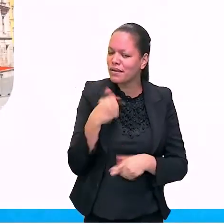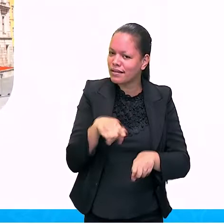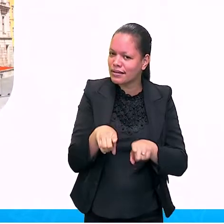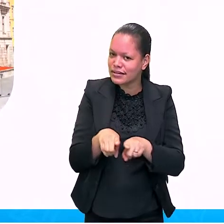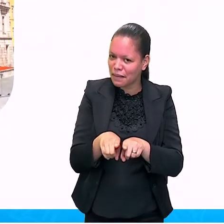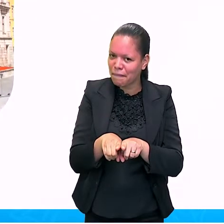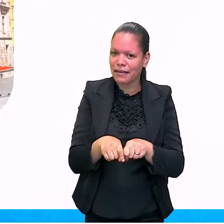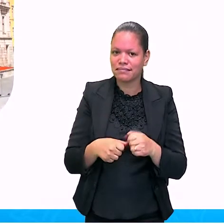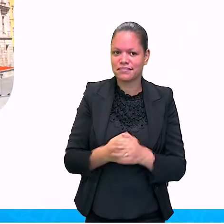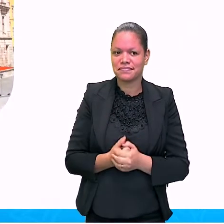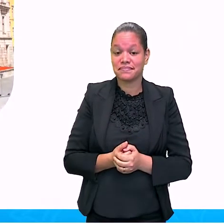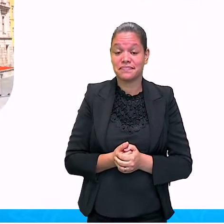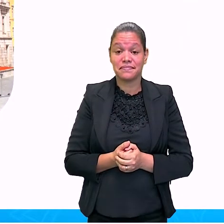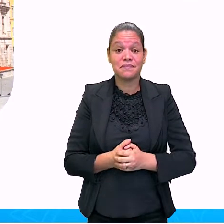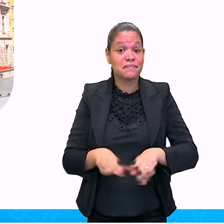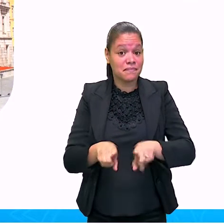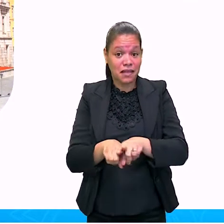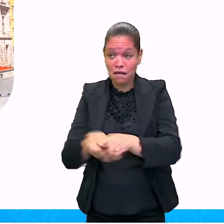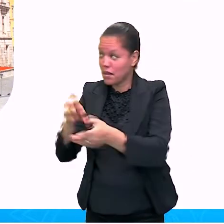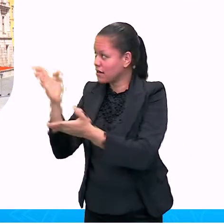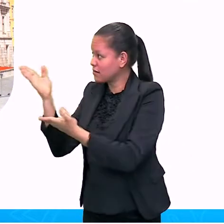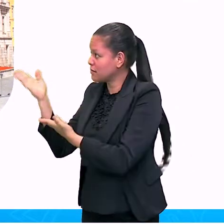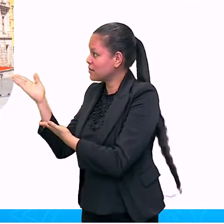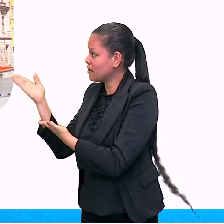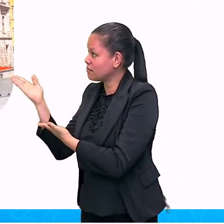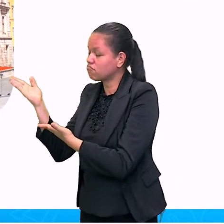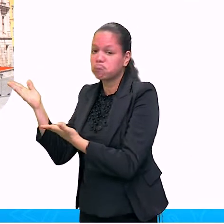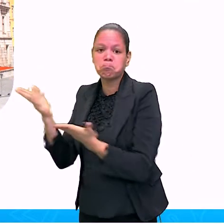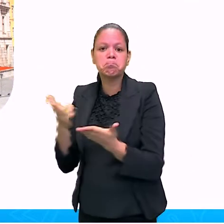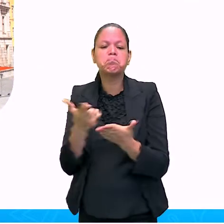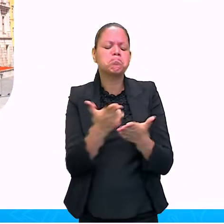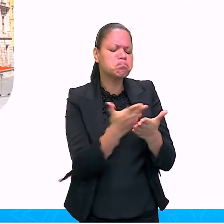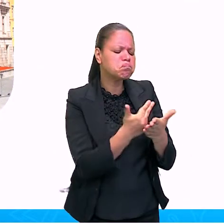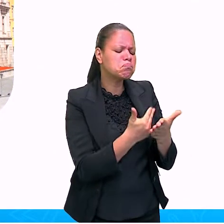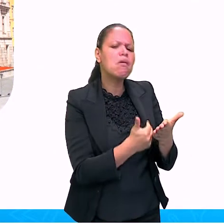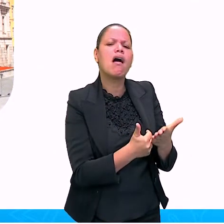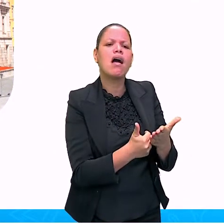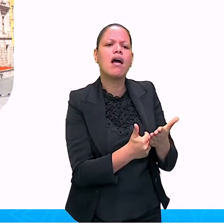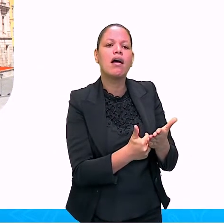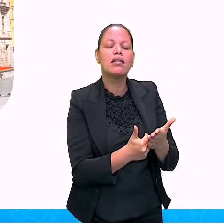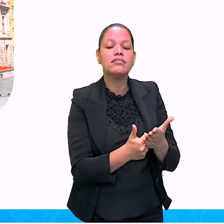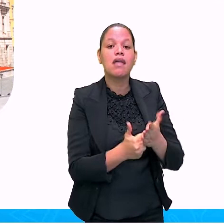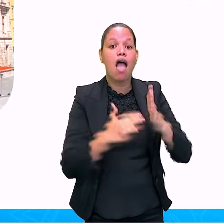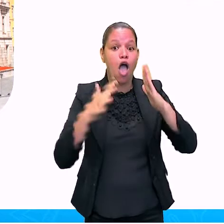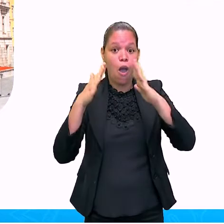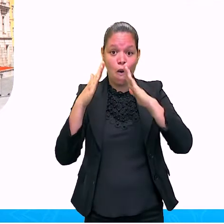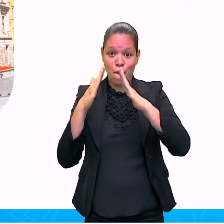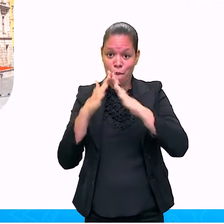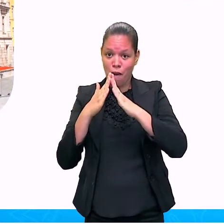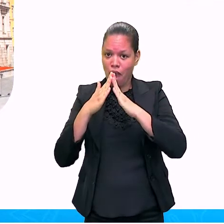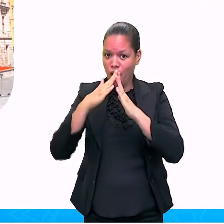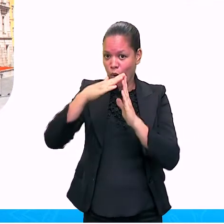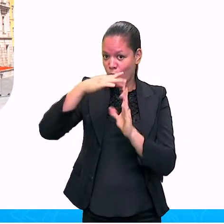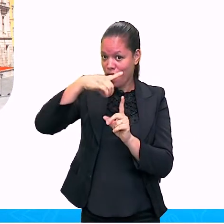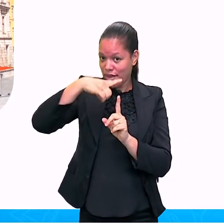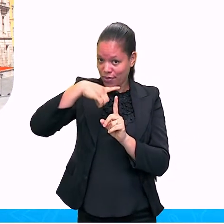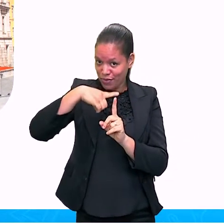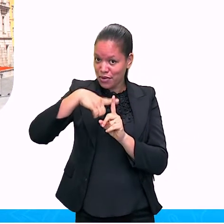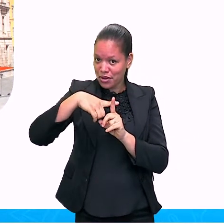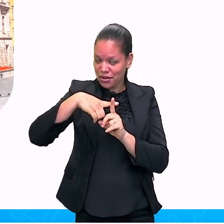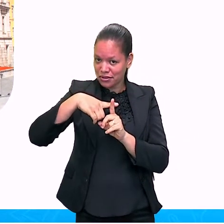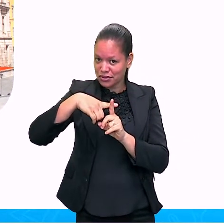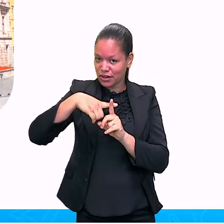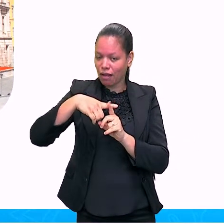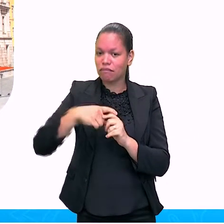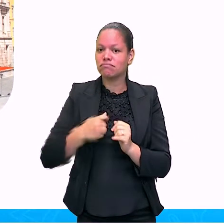de Portugal que vem com a arte barroca, né? O barroco. Você pode perceber que é uma igreja com bastante